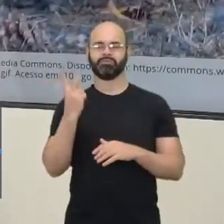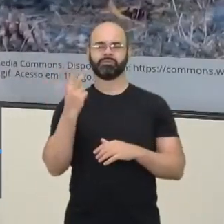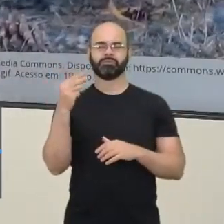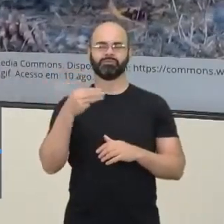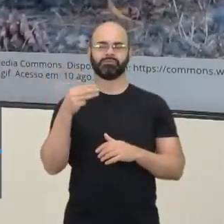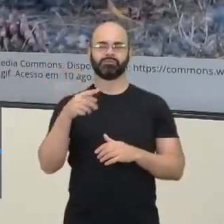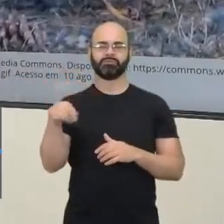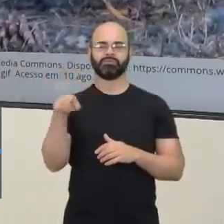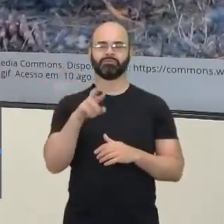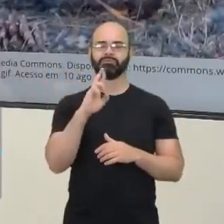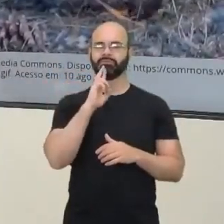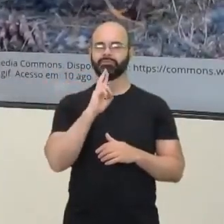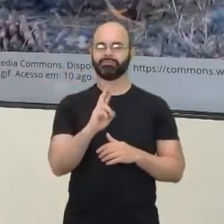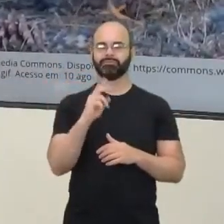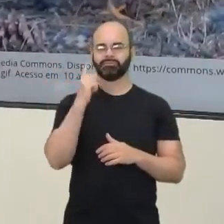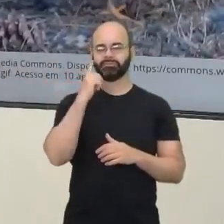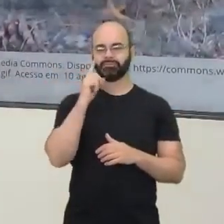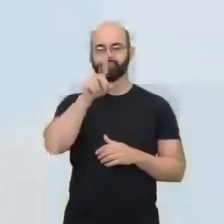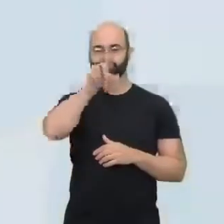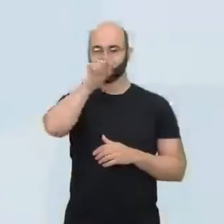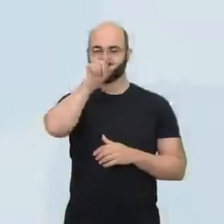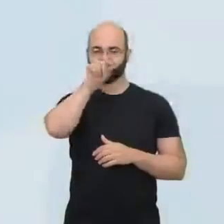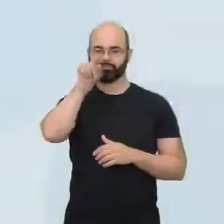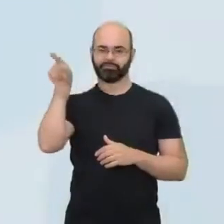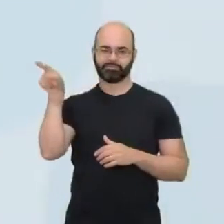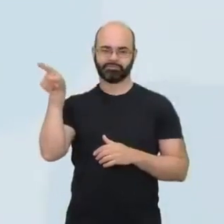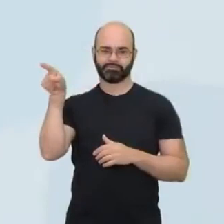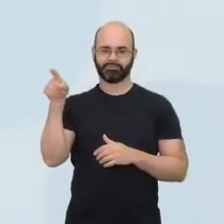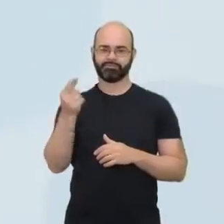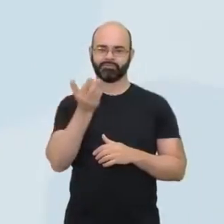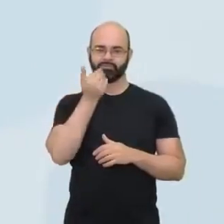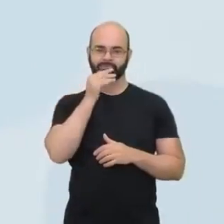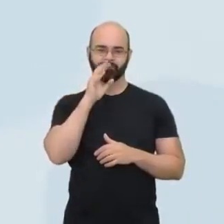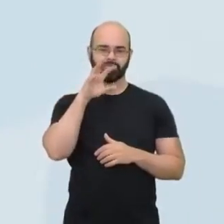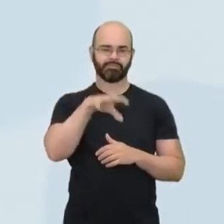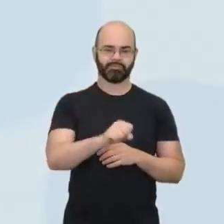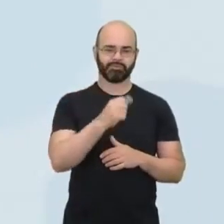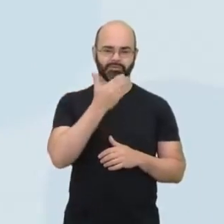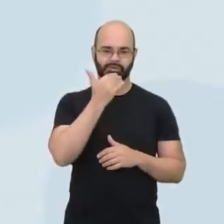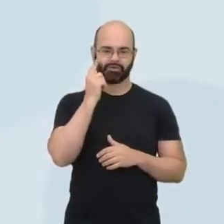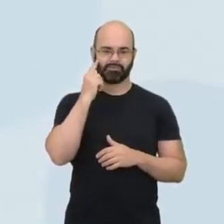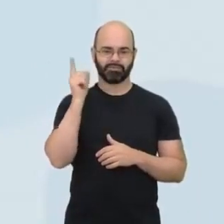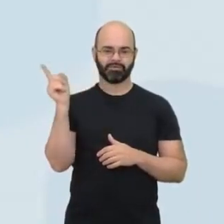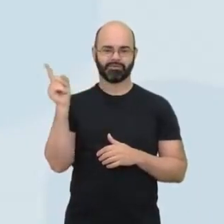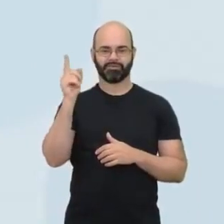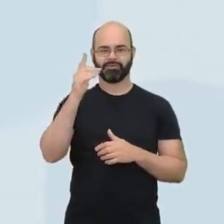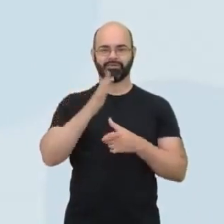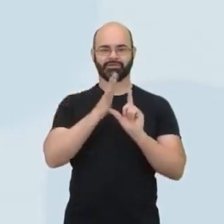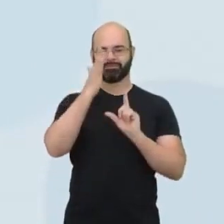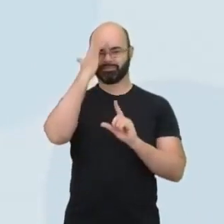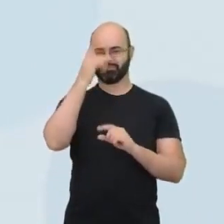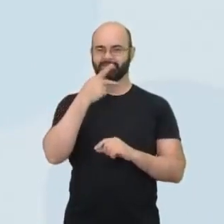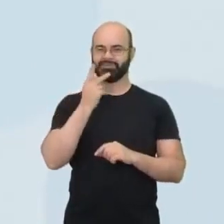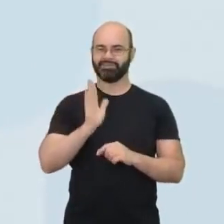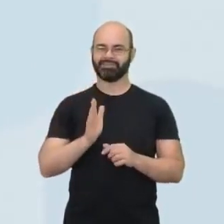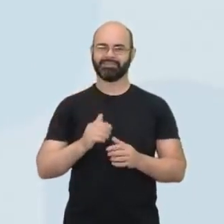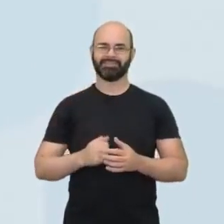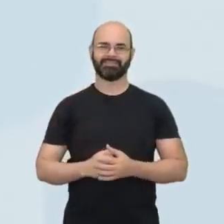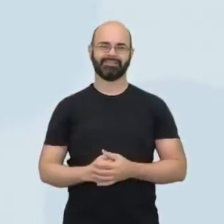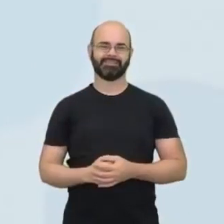dá para você falar para mim. Aí é uma ave de rapina que está pegando uma presa, aí alguém já tinha até cantado a bola já.